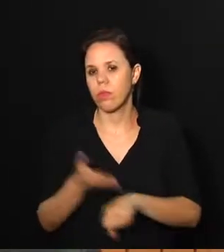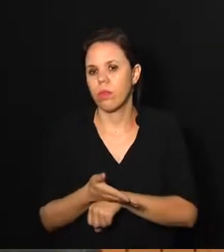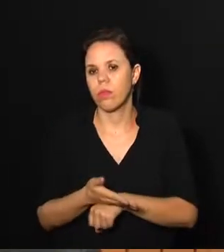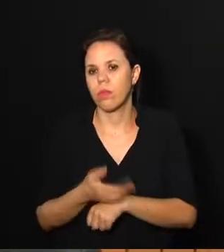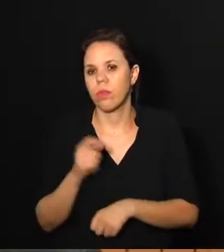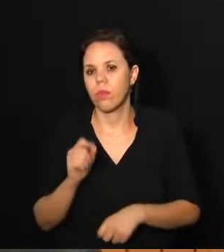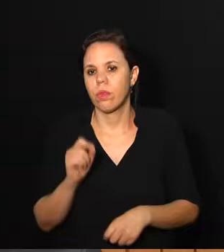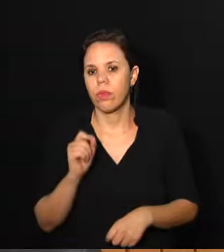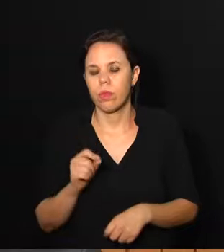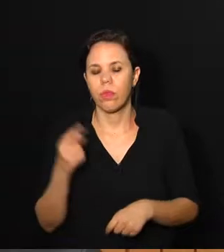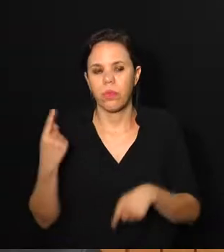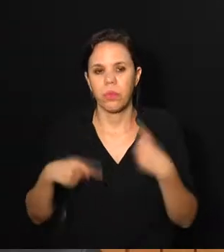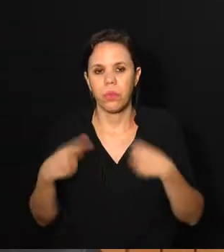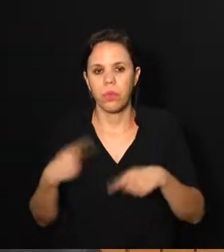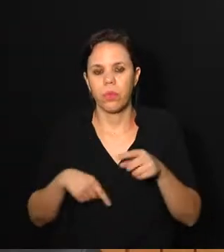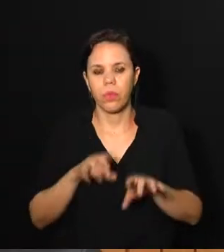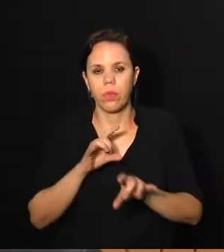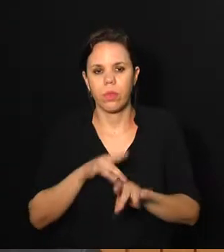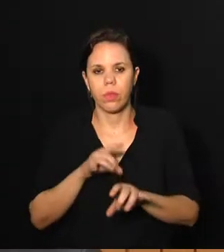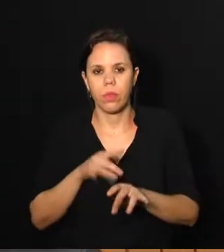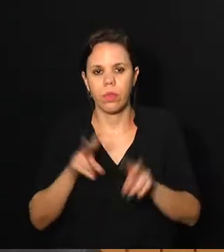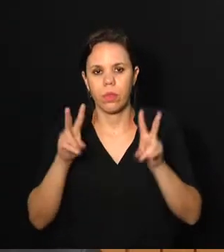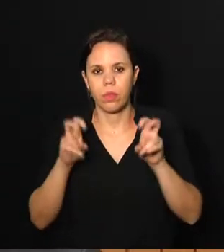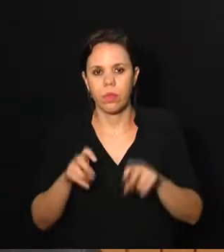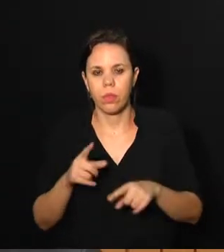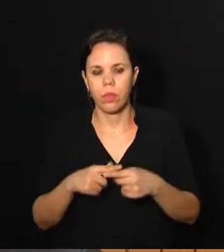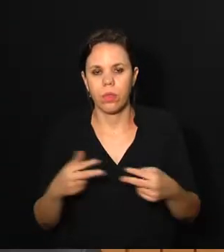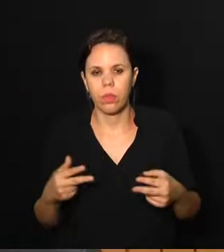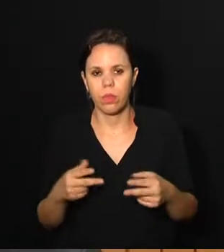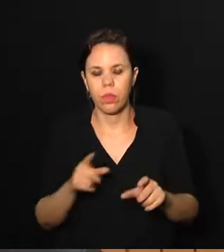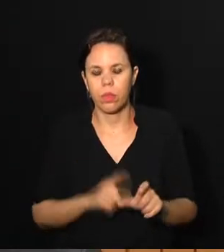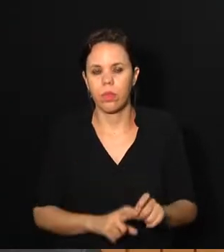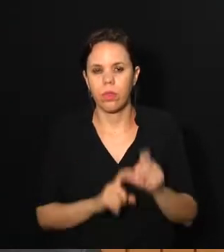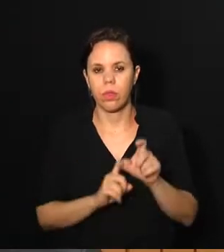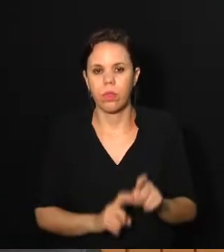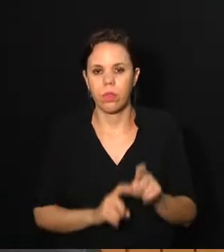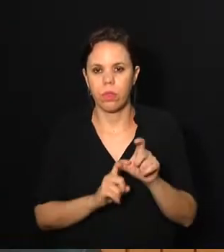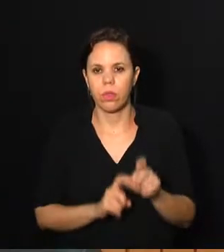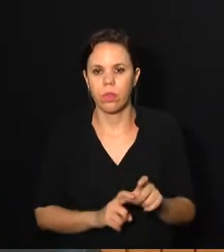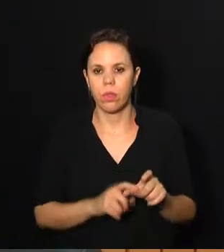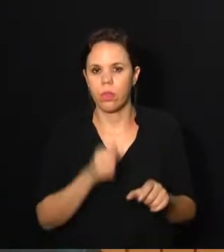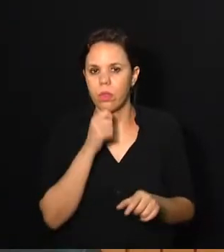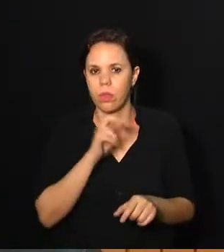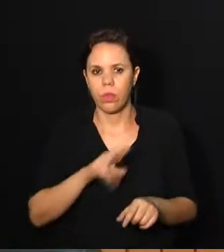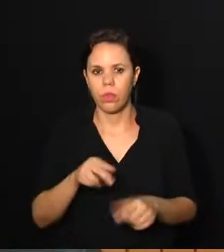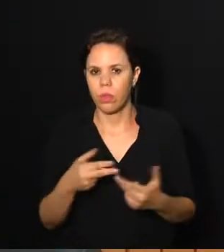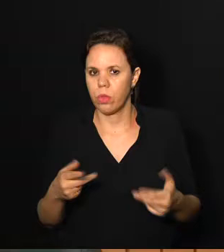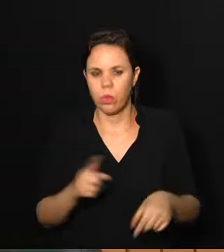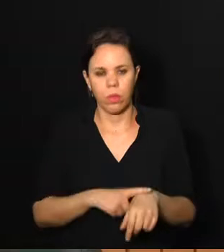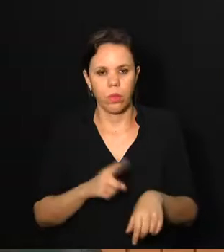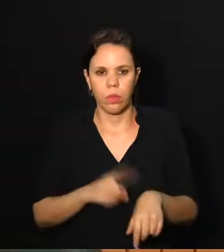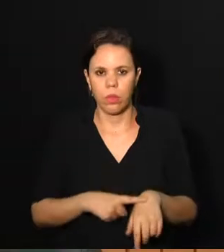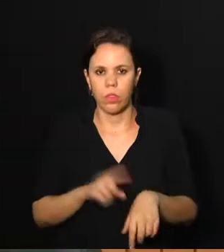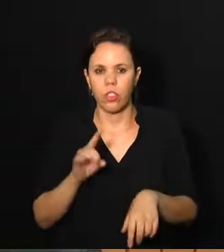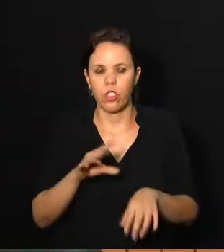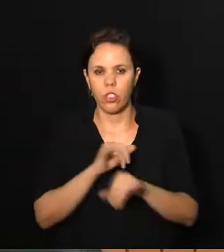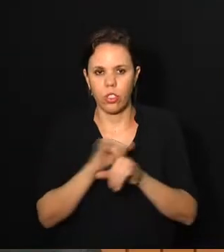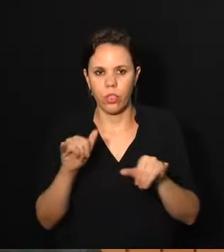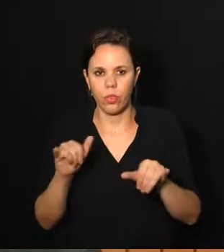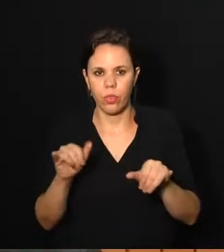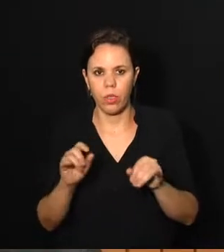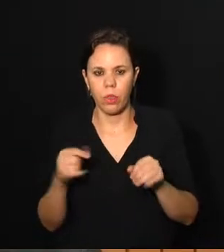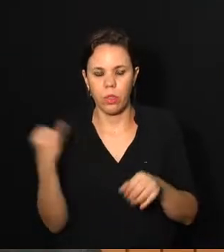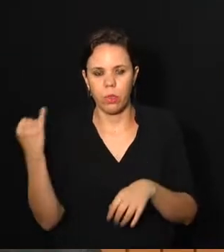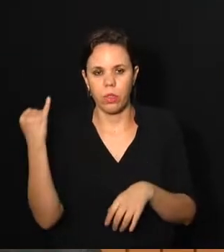numa discussão mais técnica aqui sobre o equipamento e graus de dependência, mas acho que não é o momento, né? Acho que o momento é de divulgar mesmo